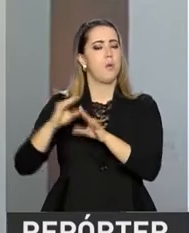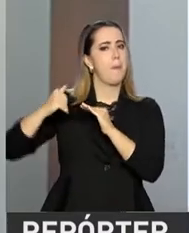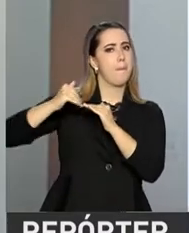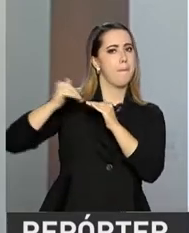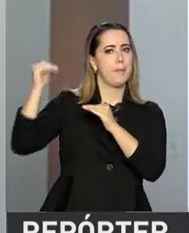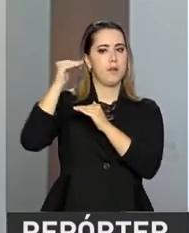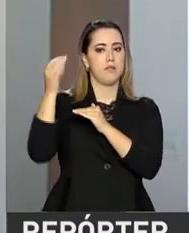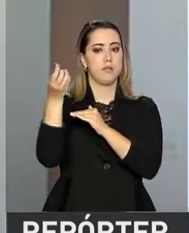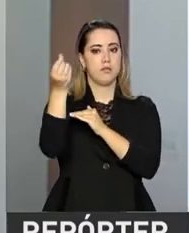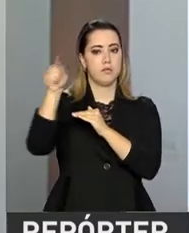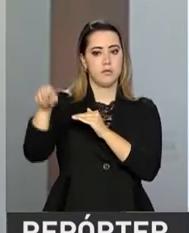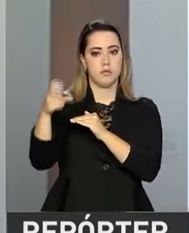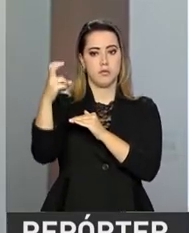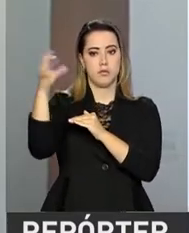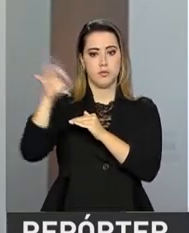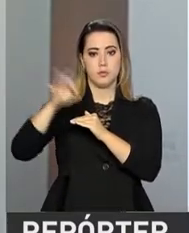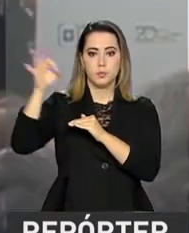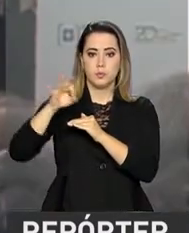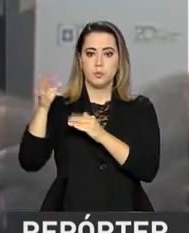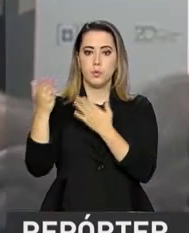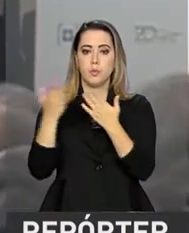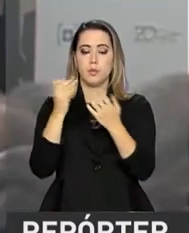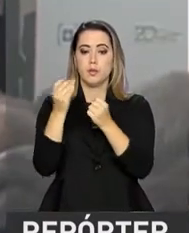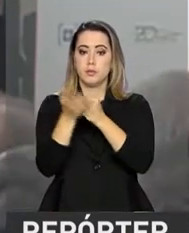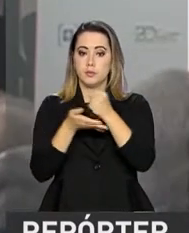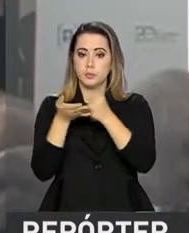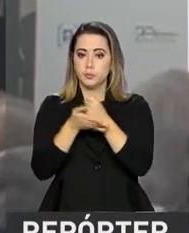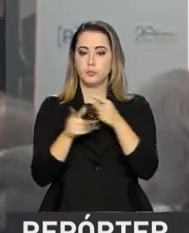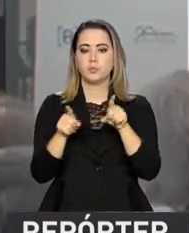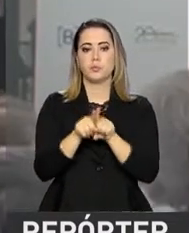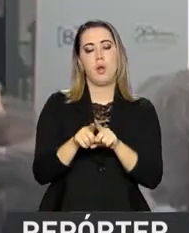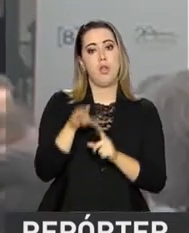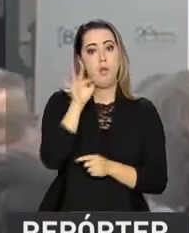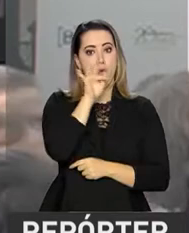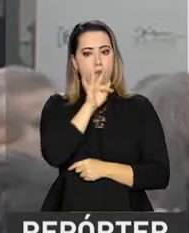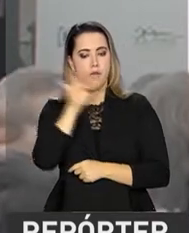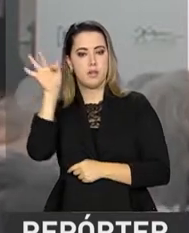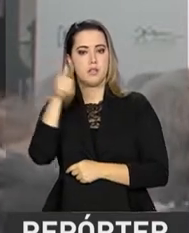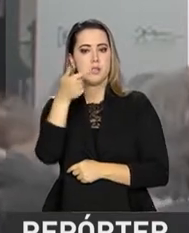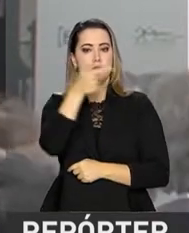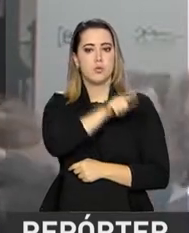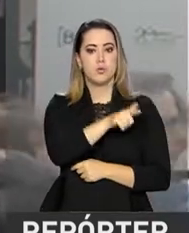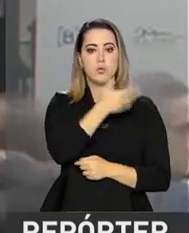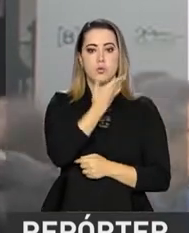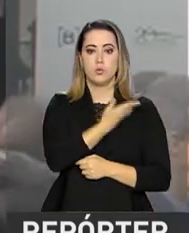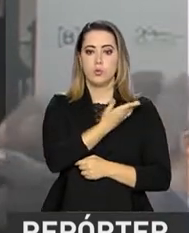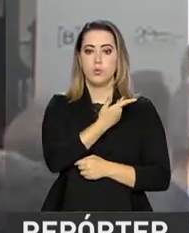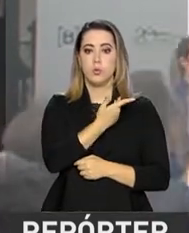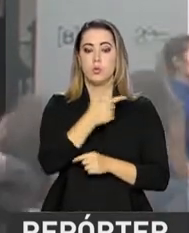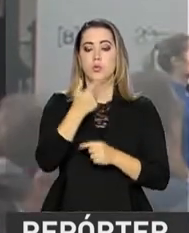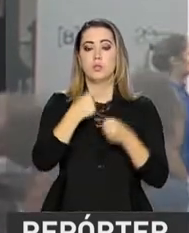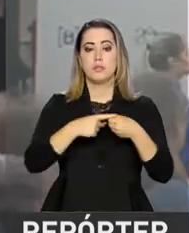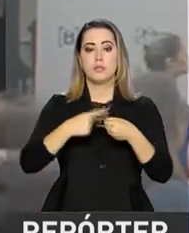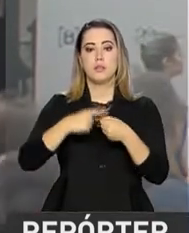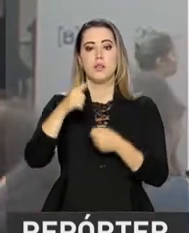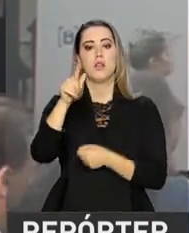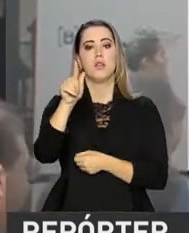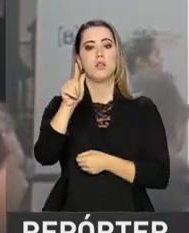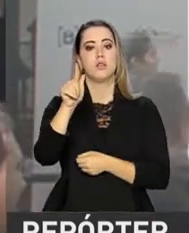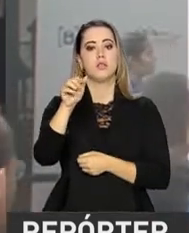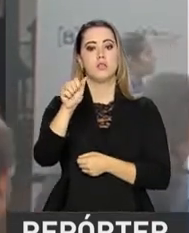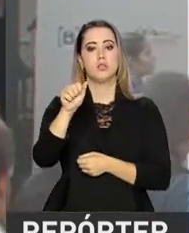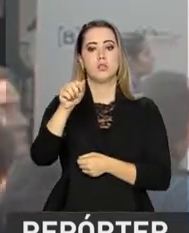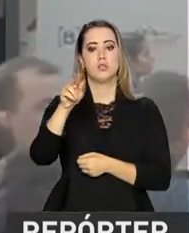relação ao mínimo definido para o leilão os franceses venceram a disputa pela usina de jaguará a oferecer mais de